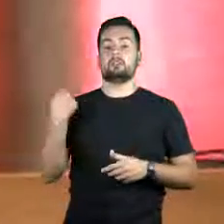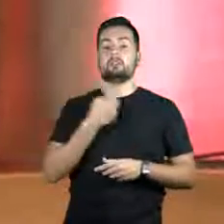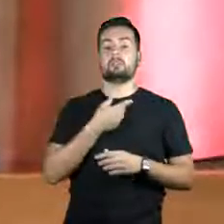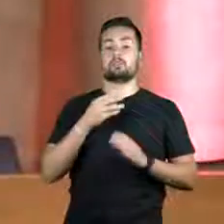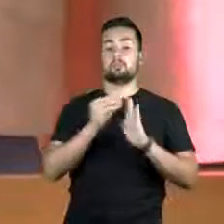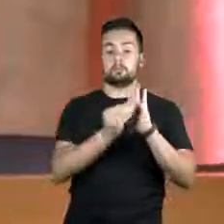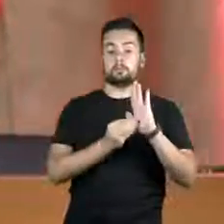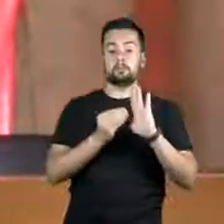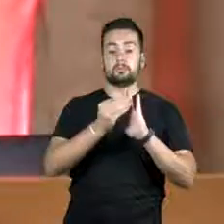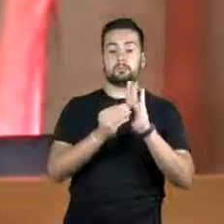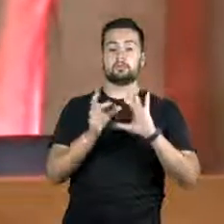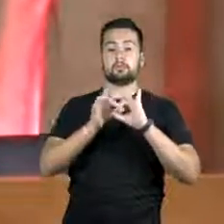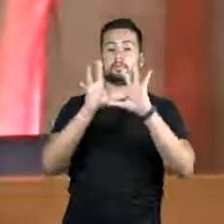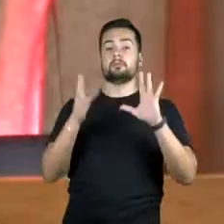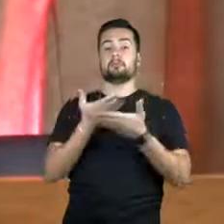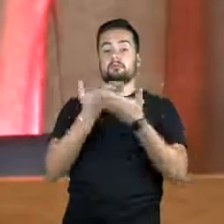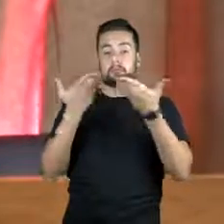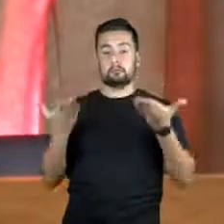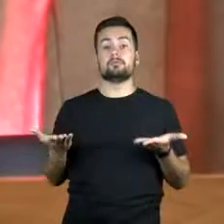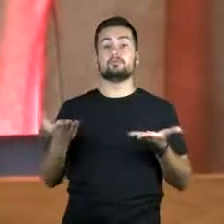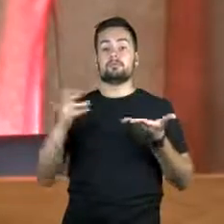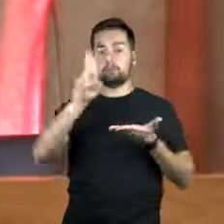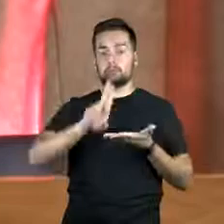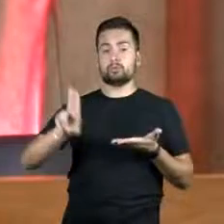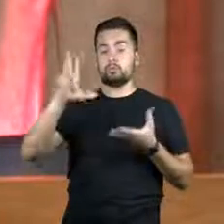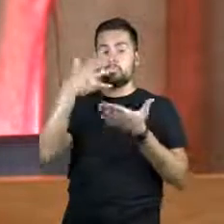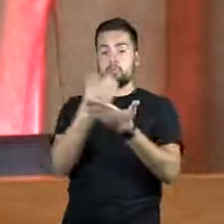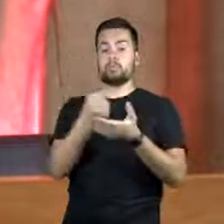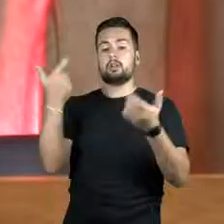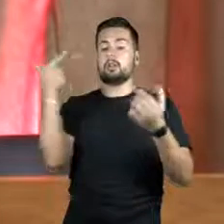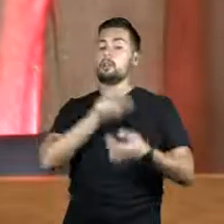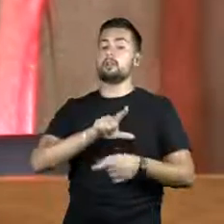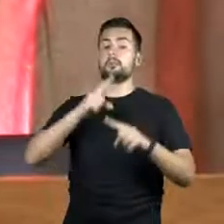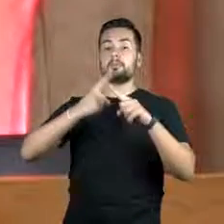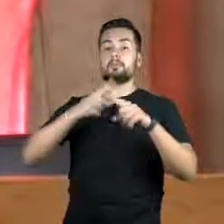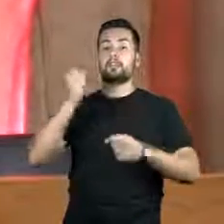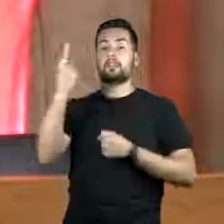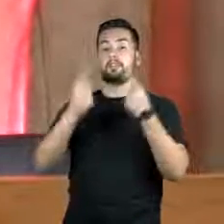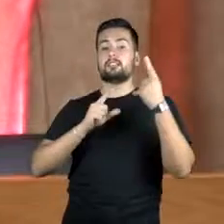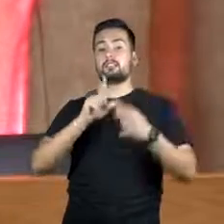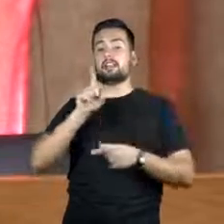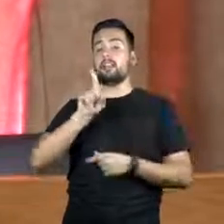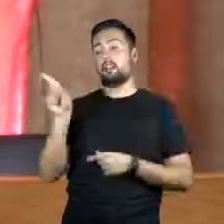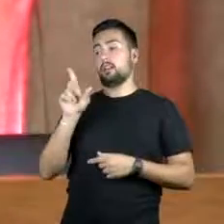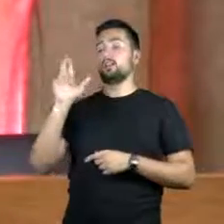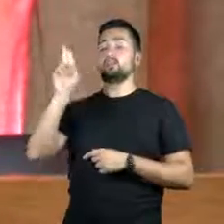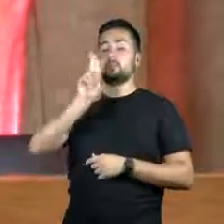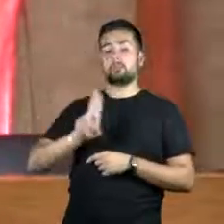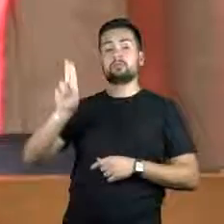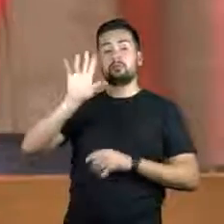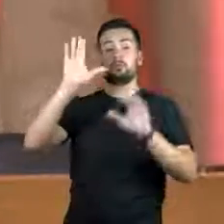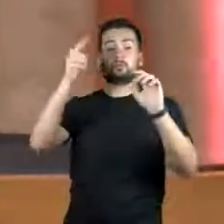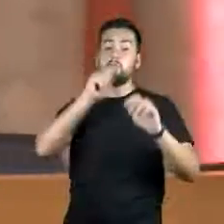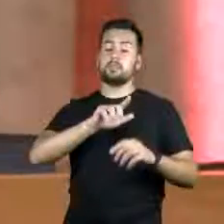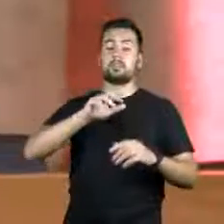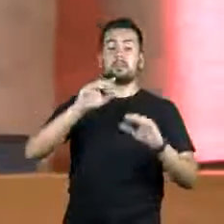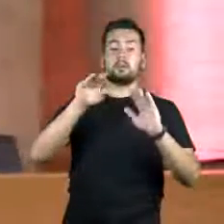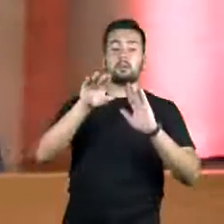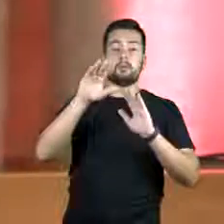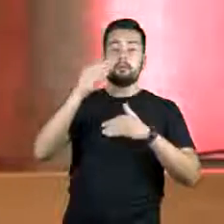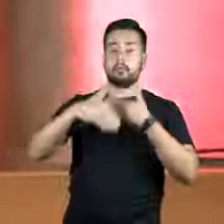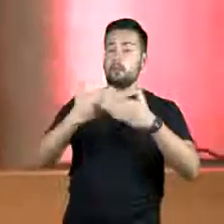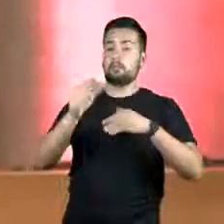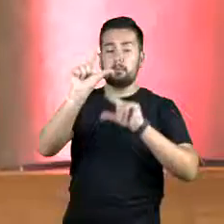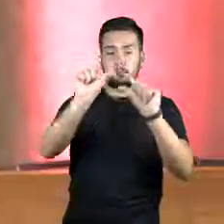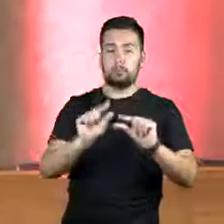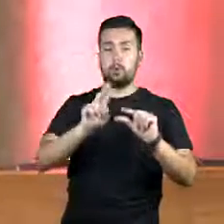QR Code para um usuário baixar, porque muitas vezes ele consegue ali, em algumas poucas etapas, ou vendo